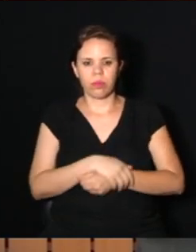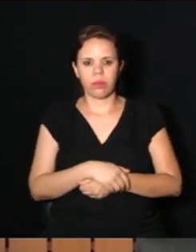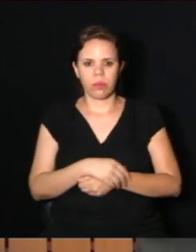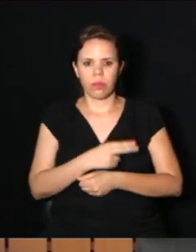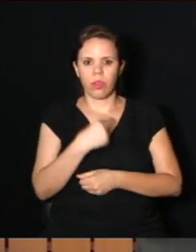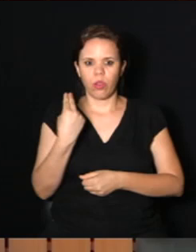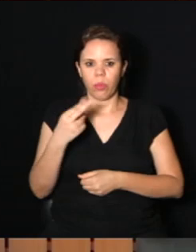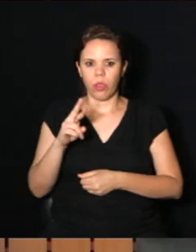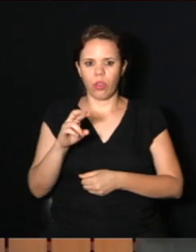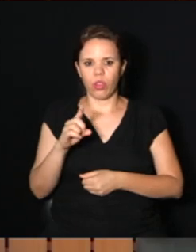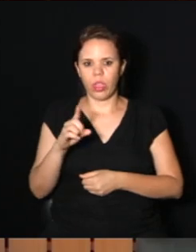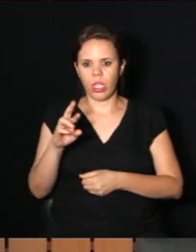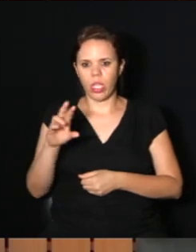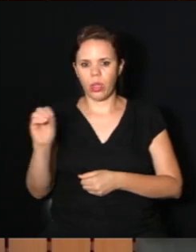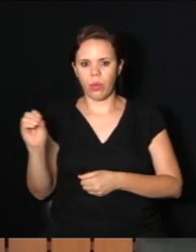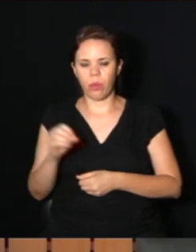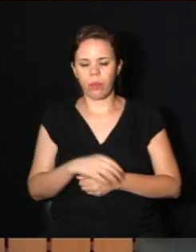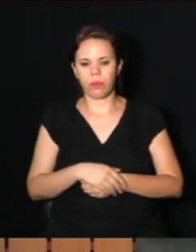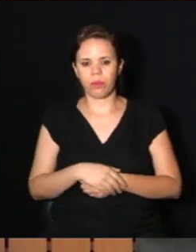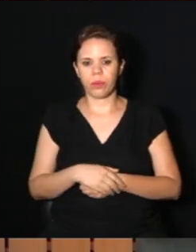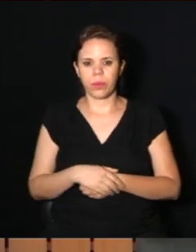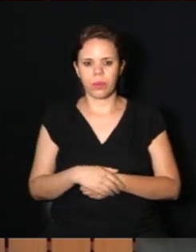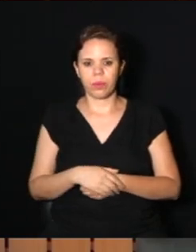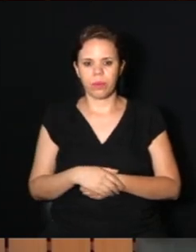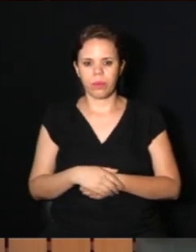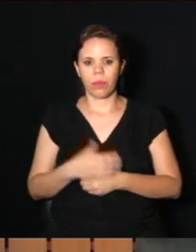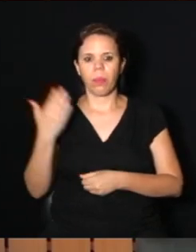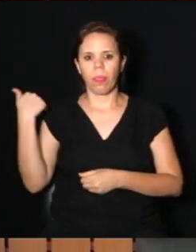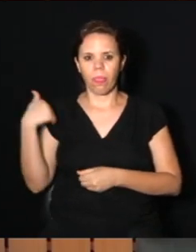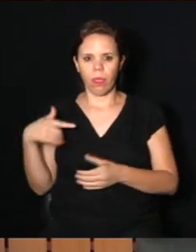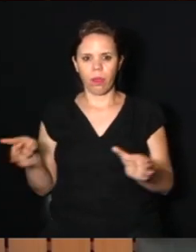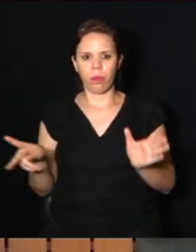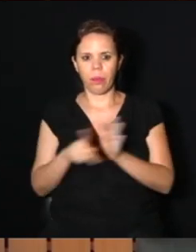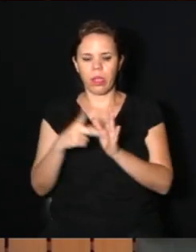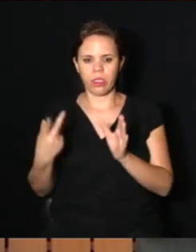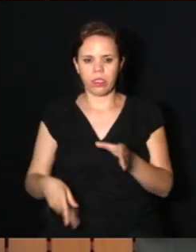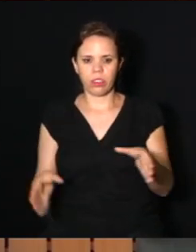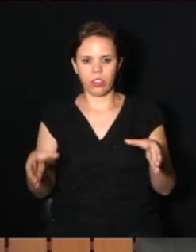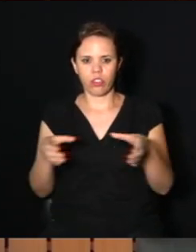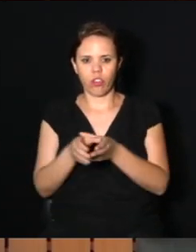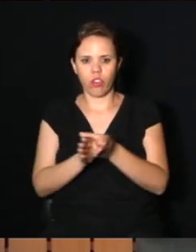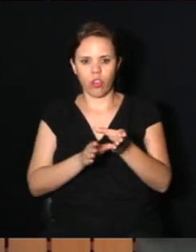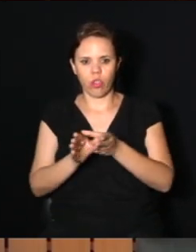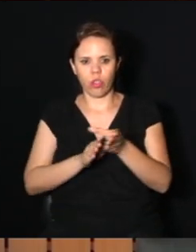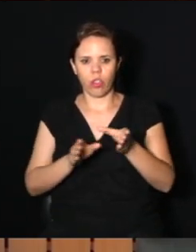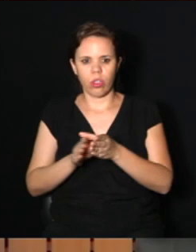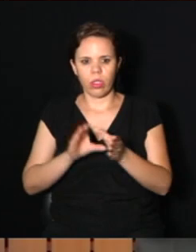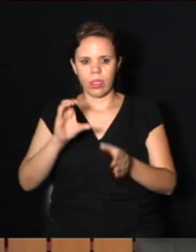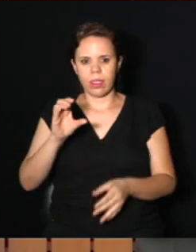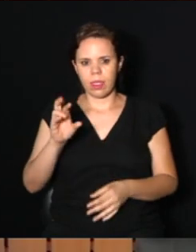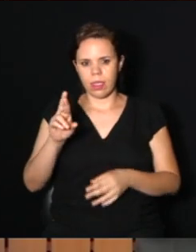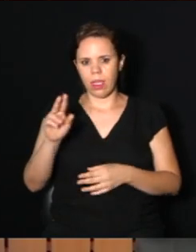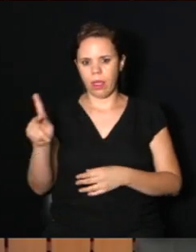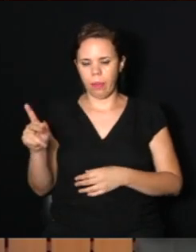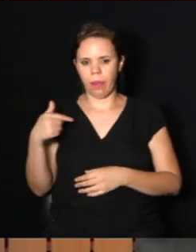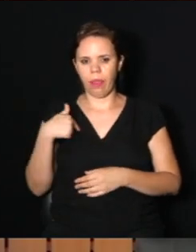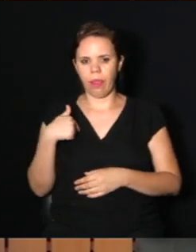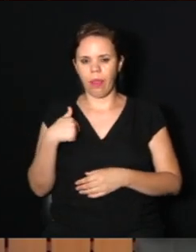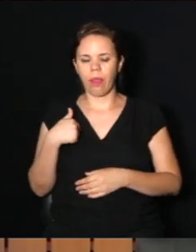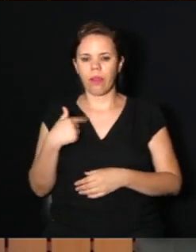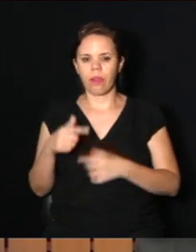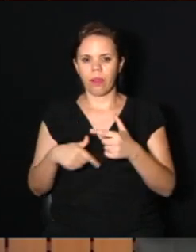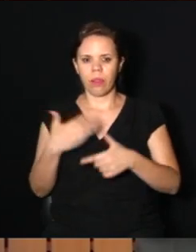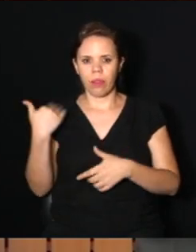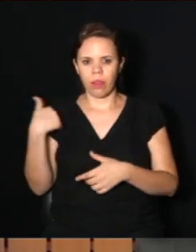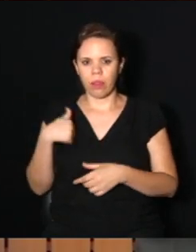nome é Rodrigo Presoto, eu sou ex-conselheiro do Conselho Regional de Psicologia, então essa demanda da qual